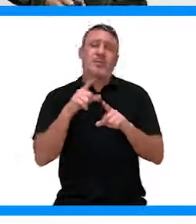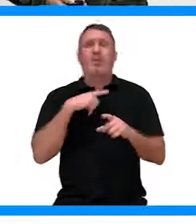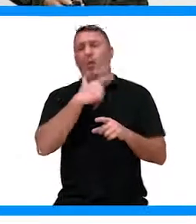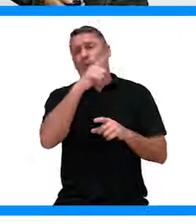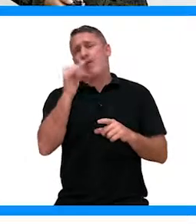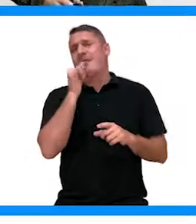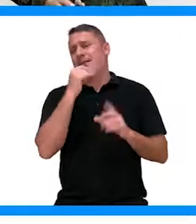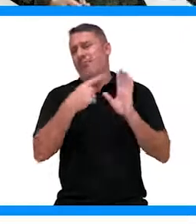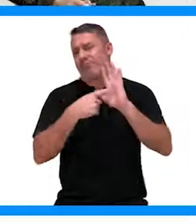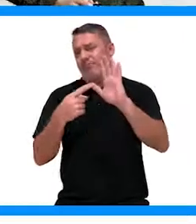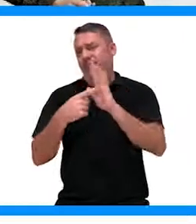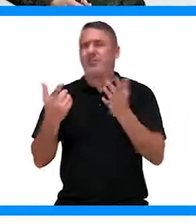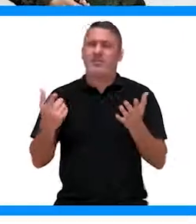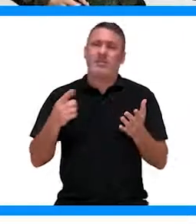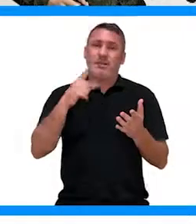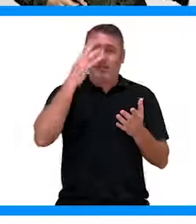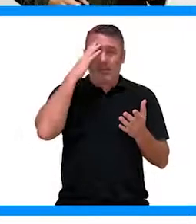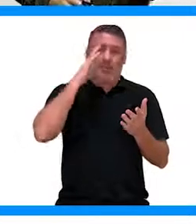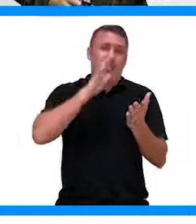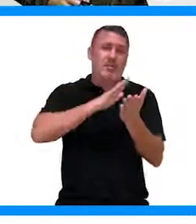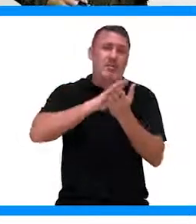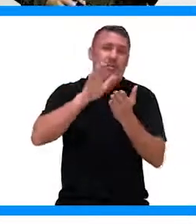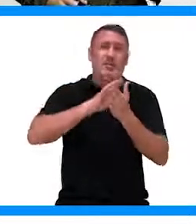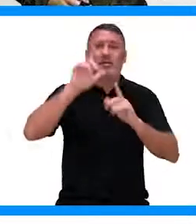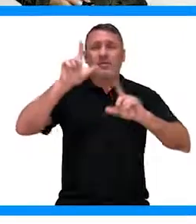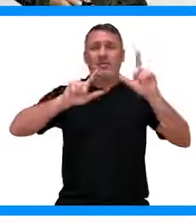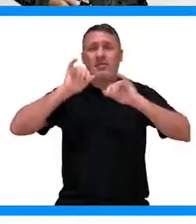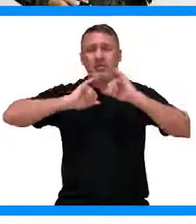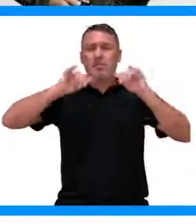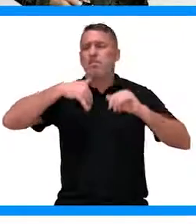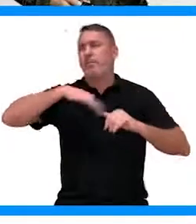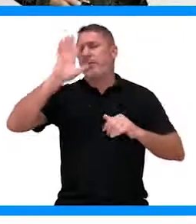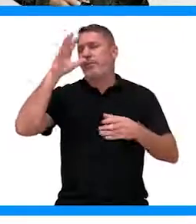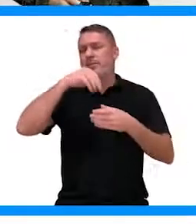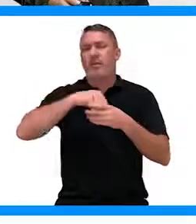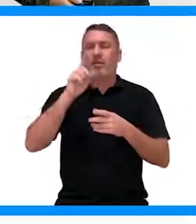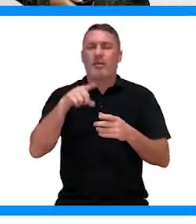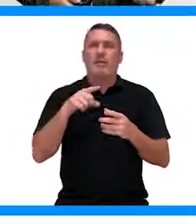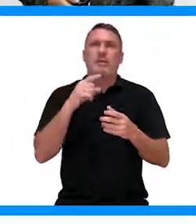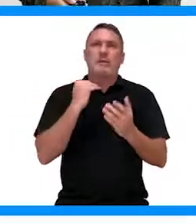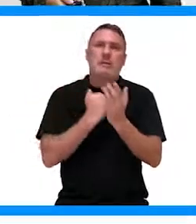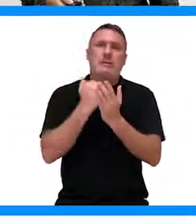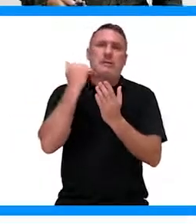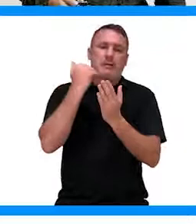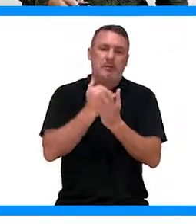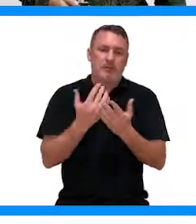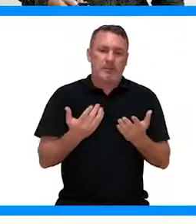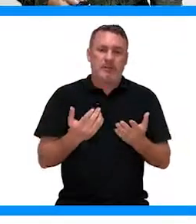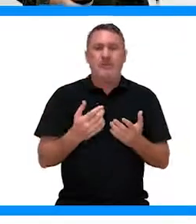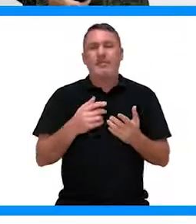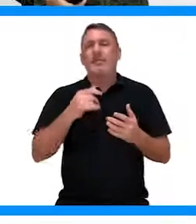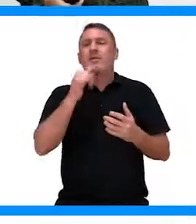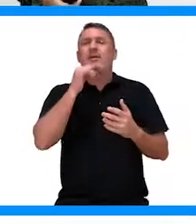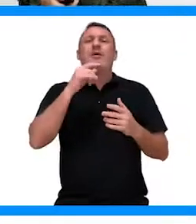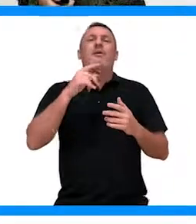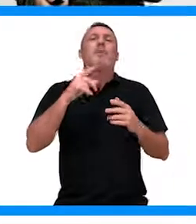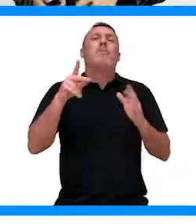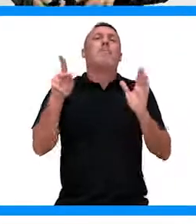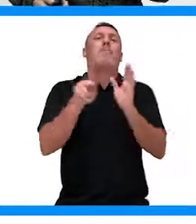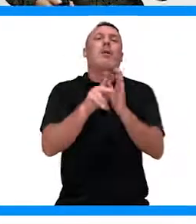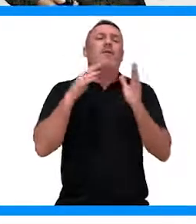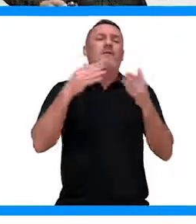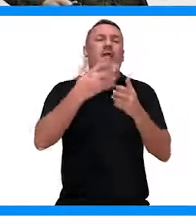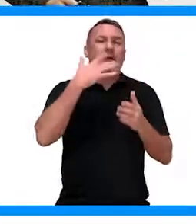E a gente tem inúmeros outros exemplos, né? A publicidade é o mais comum, o que a gente vê de apelação mesmo. Há produtos